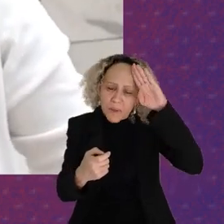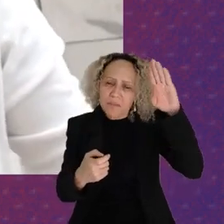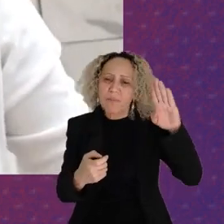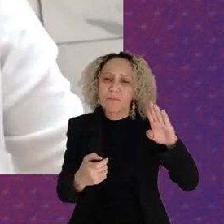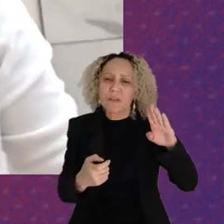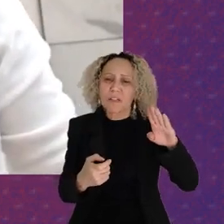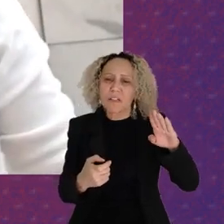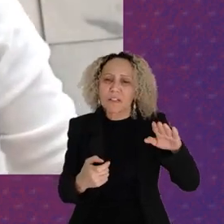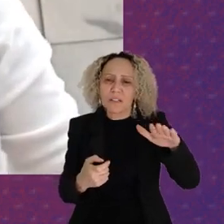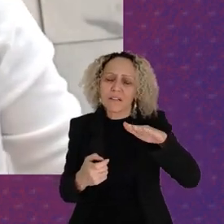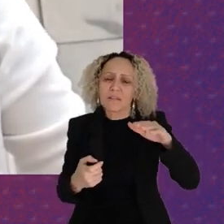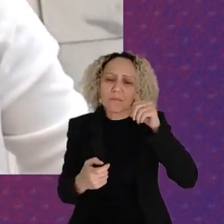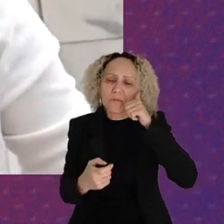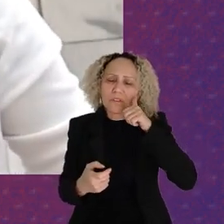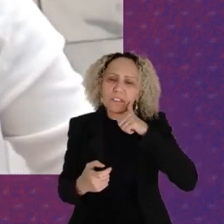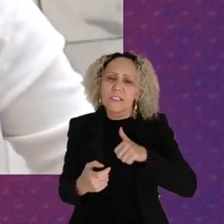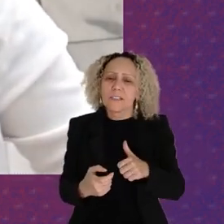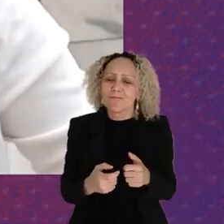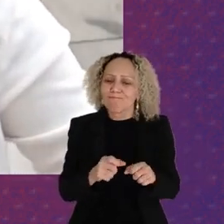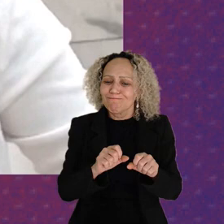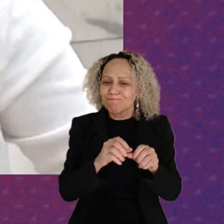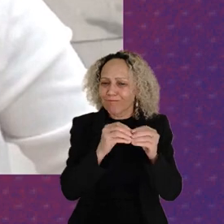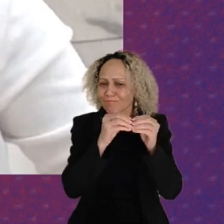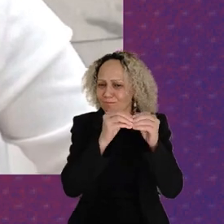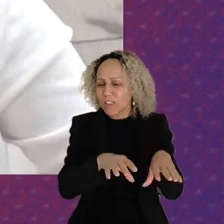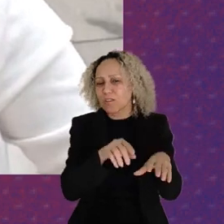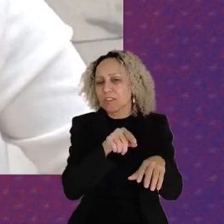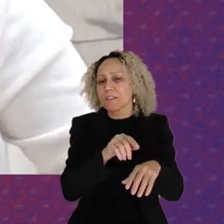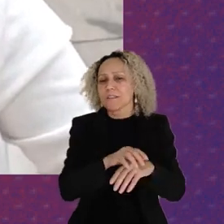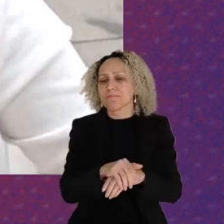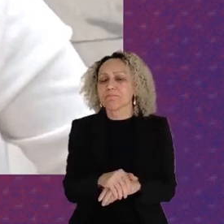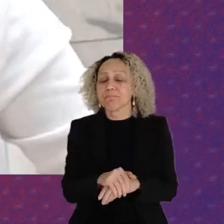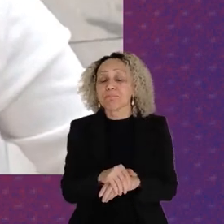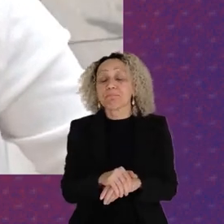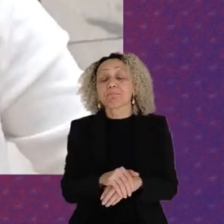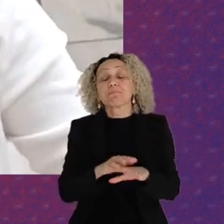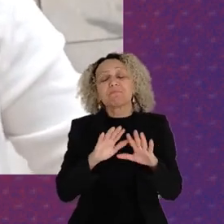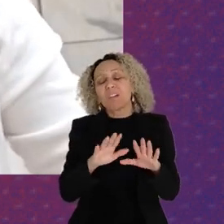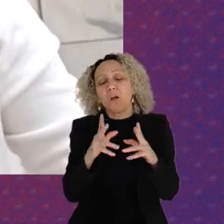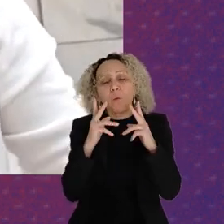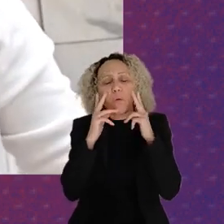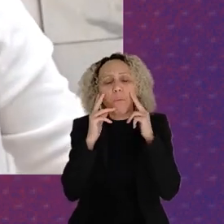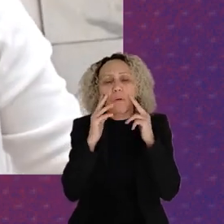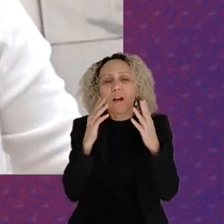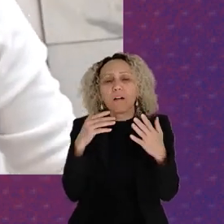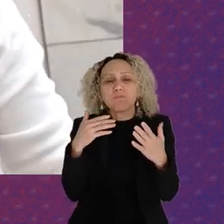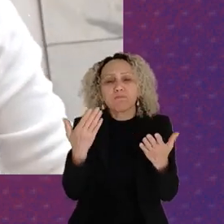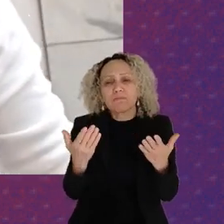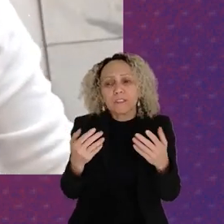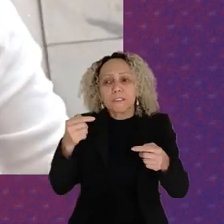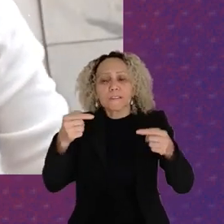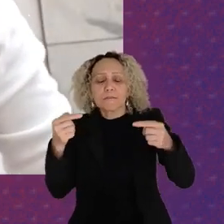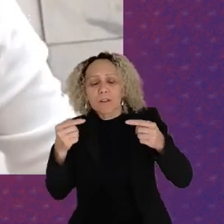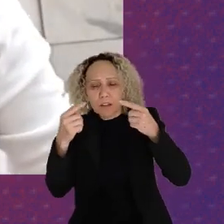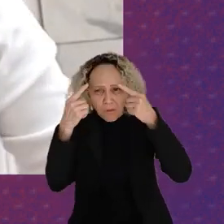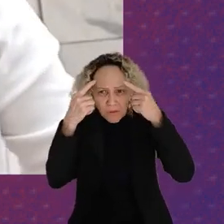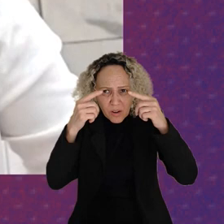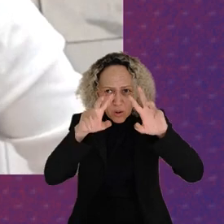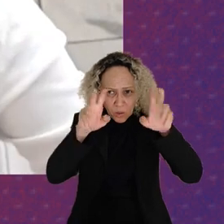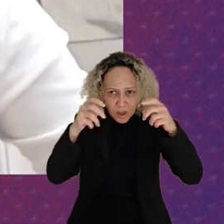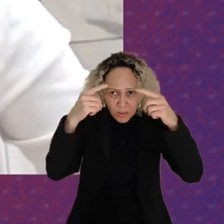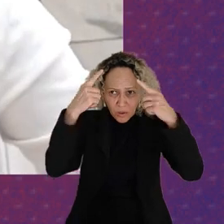as mulheres. É comum que se debata a criminalização da violência política de gênero sempre a